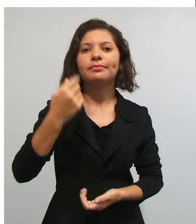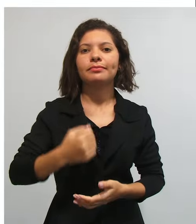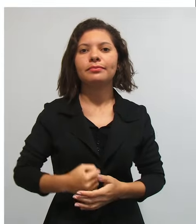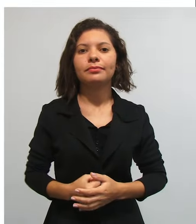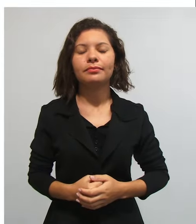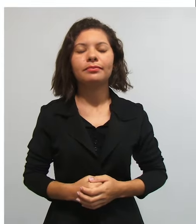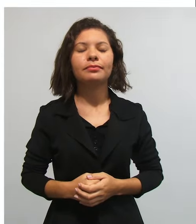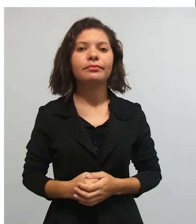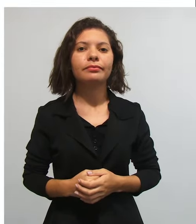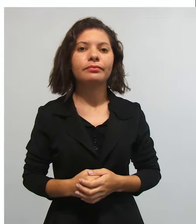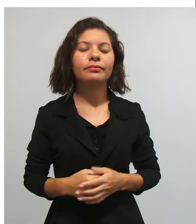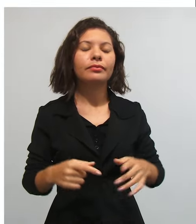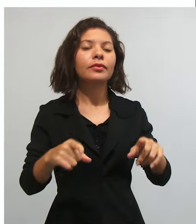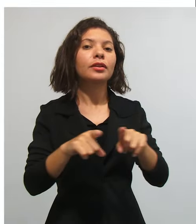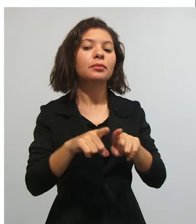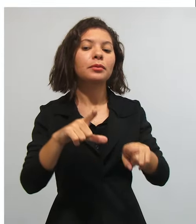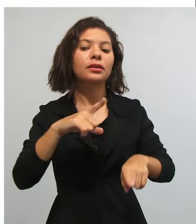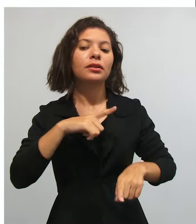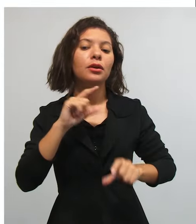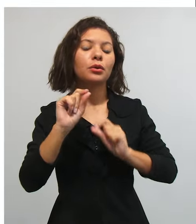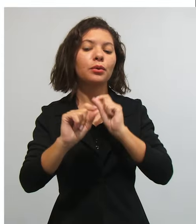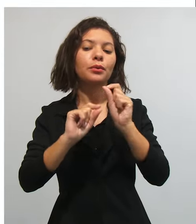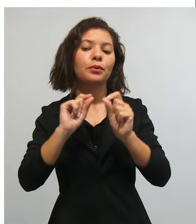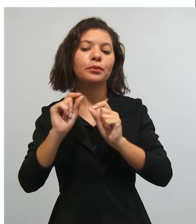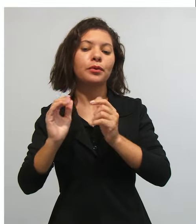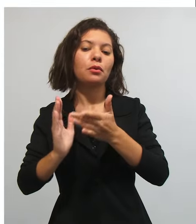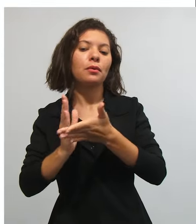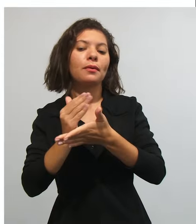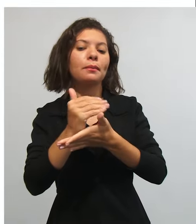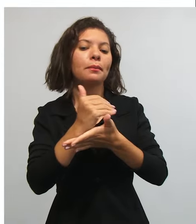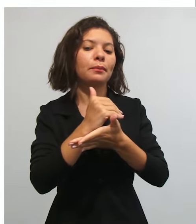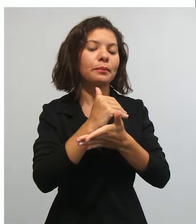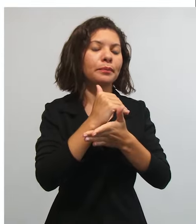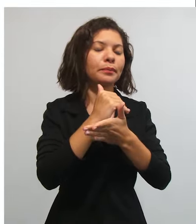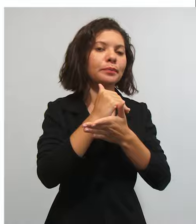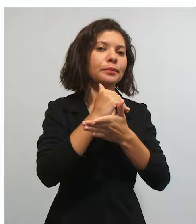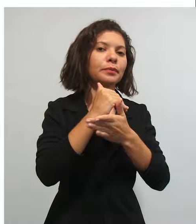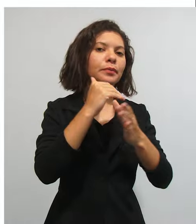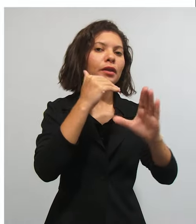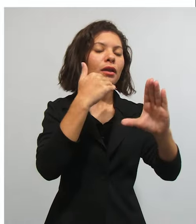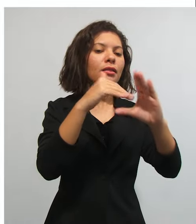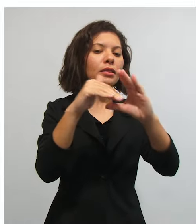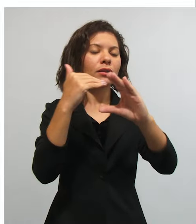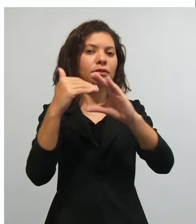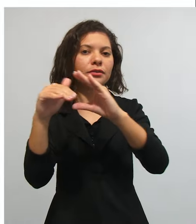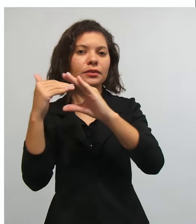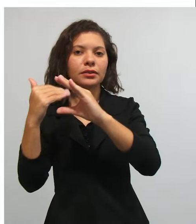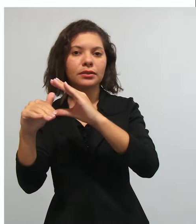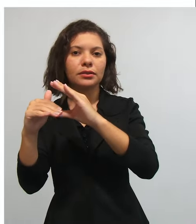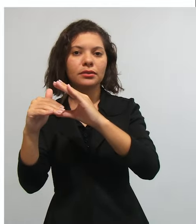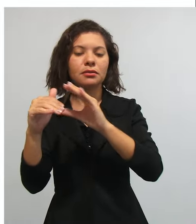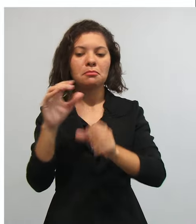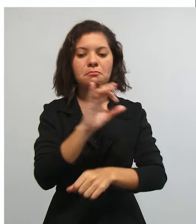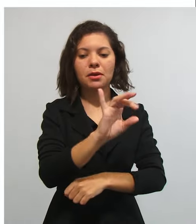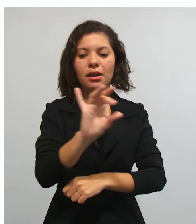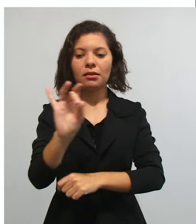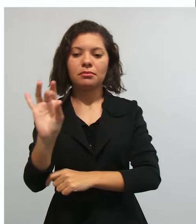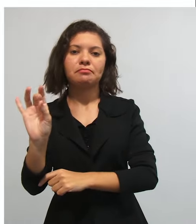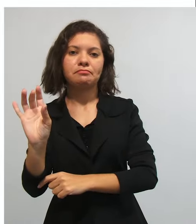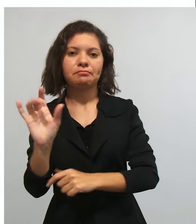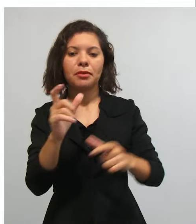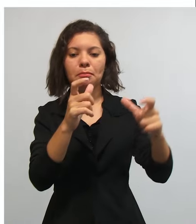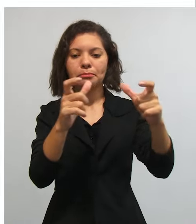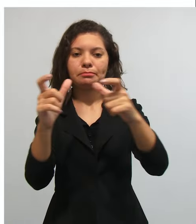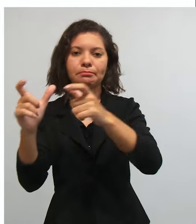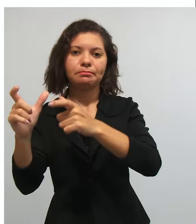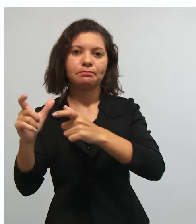gente tem o quê? O recolhimento, que é a transferência desse recurso para a unidade de caixa, E